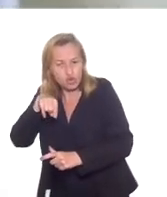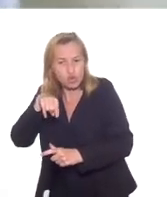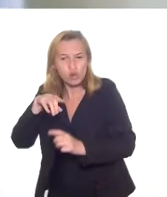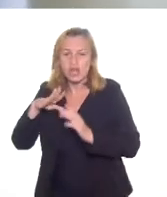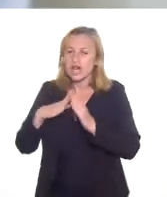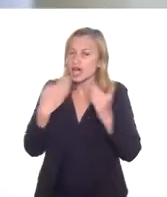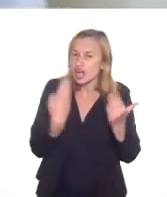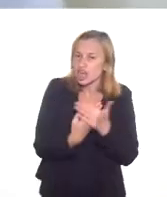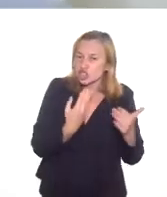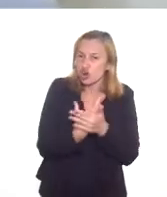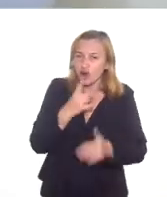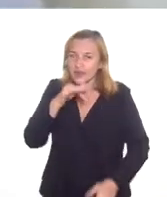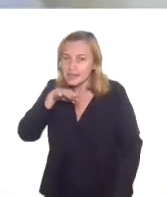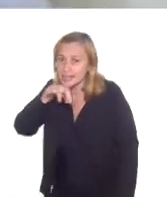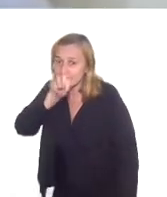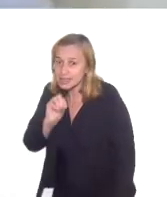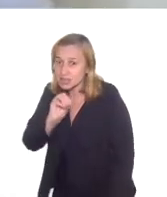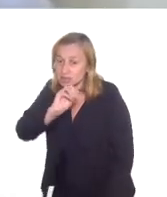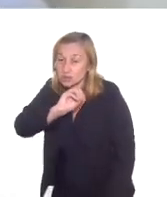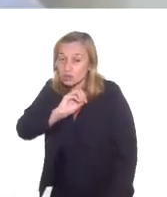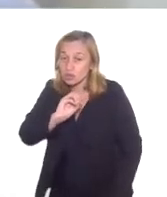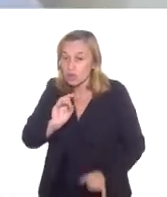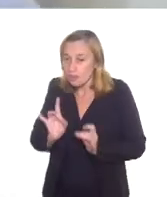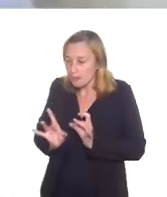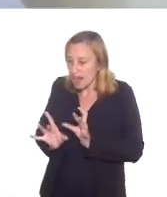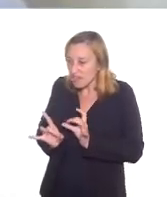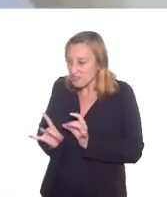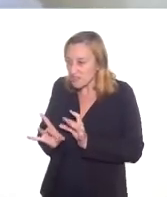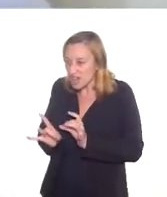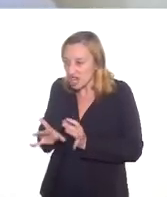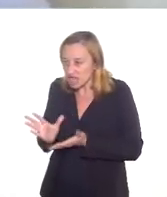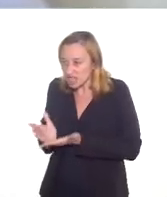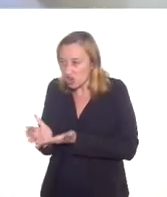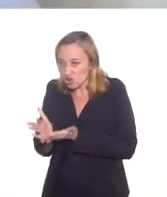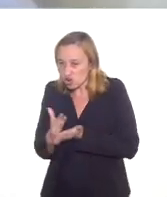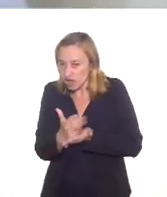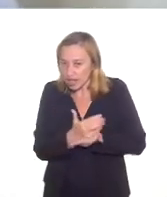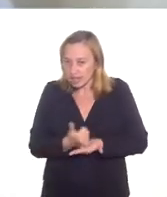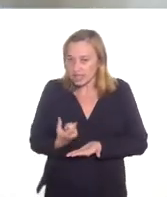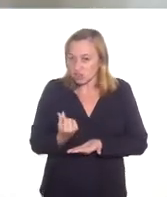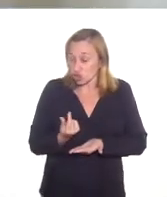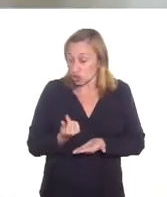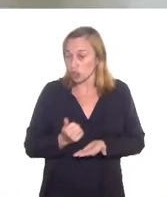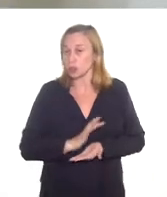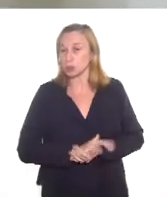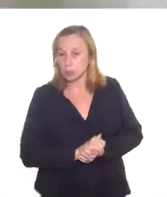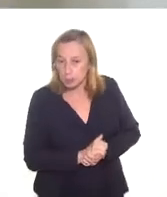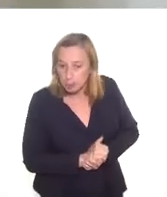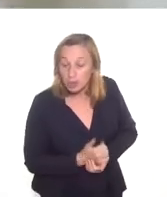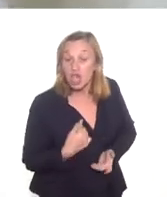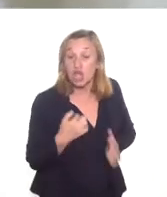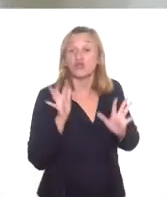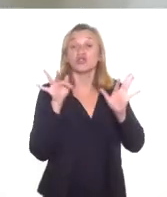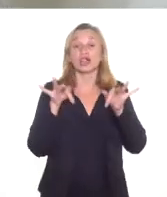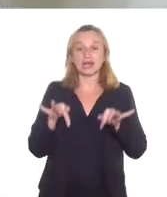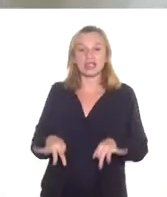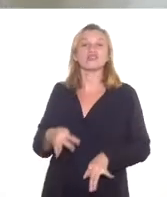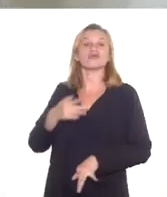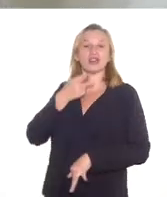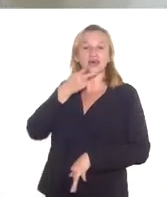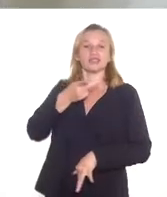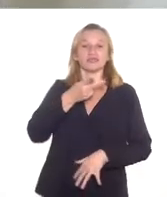Pena, para especulação imobiliária. Assim, eu encerro